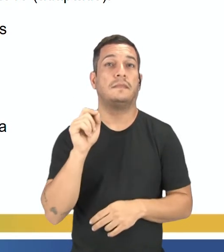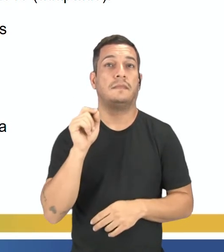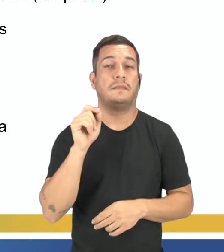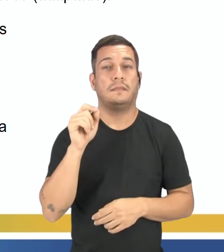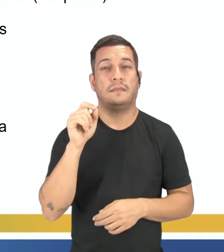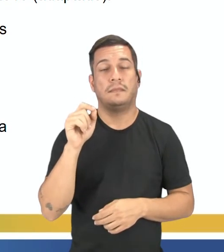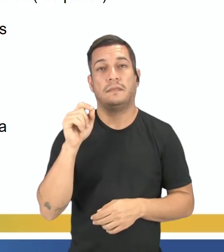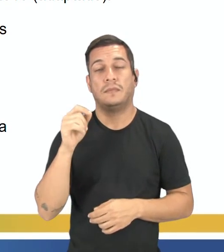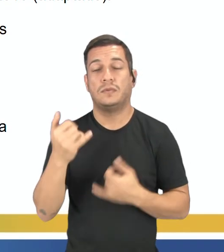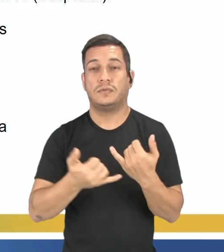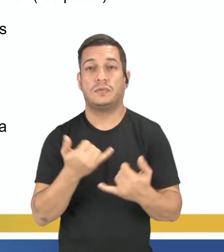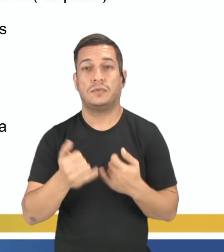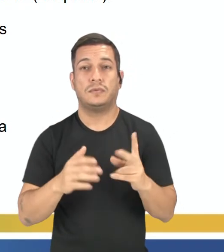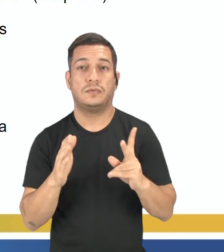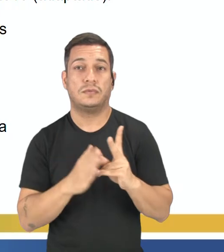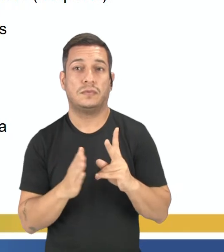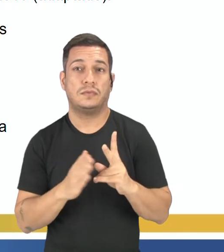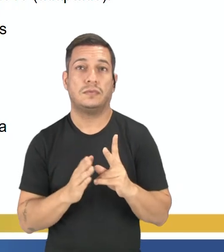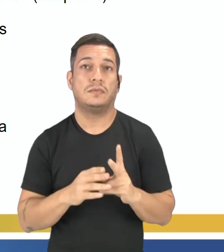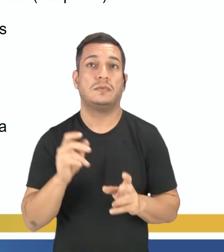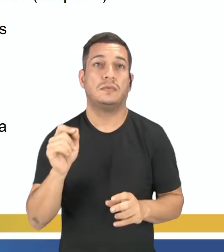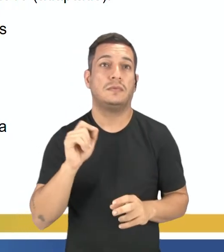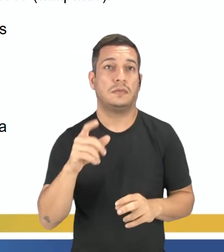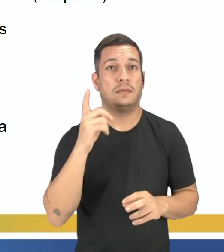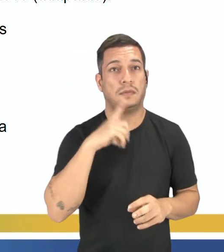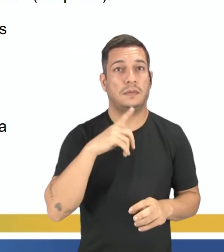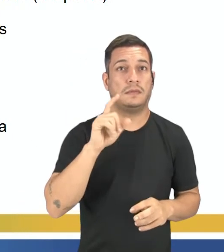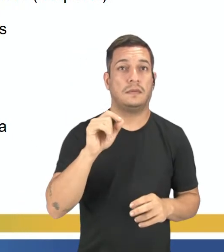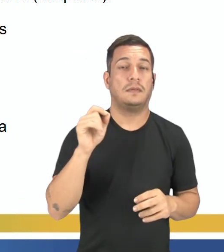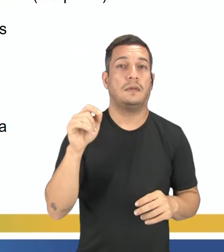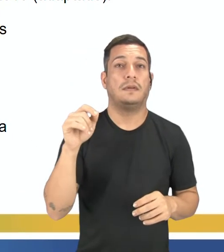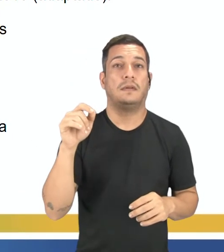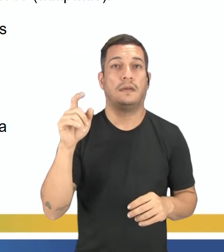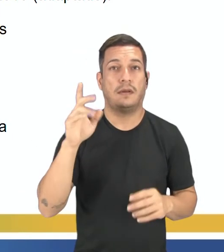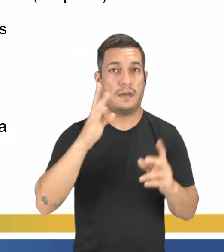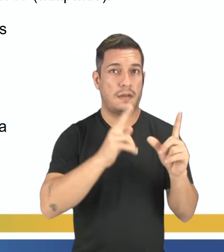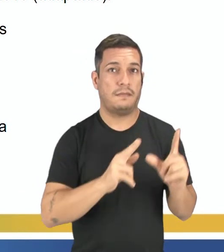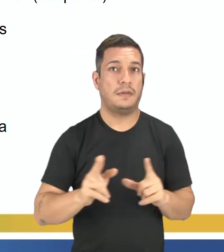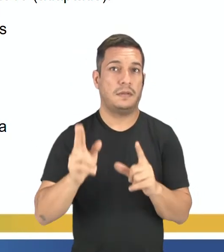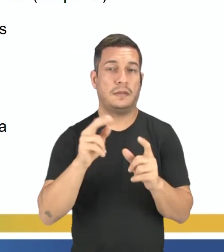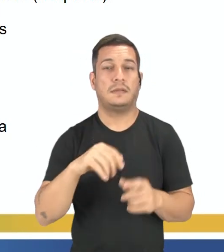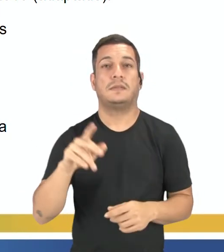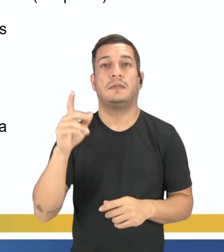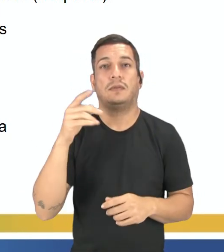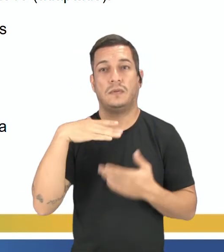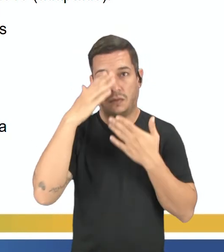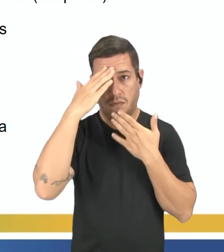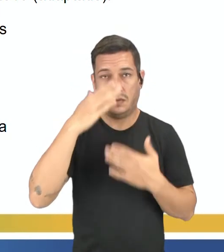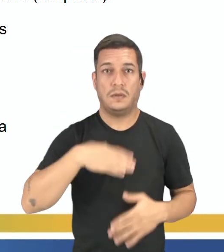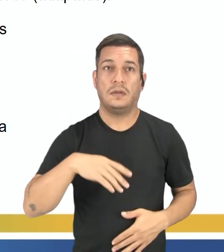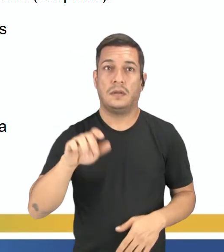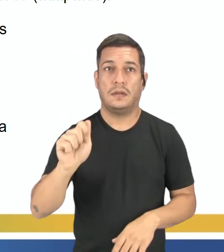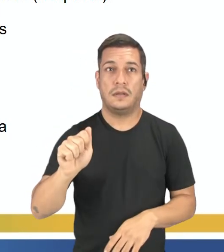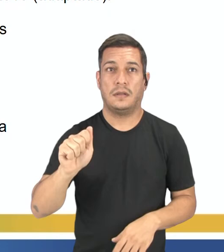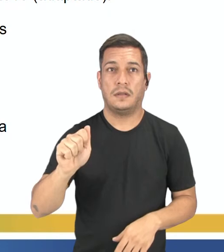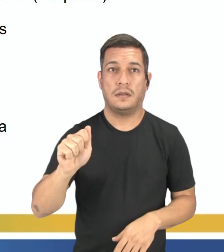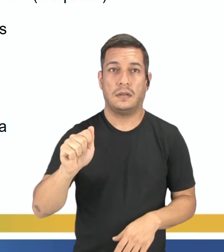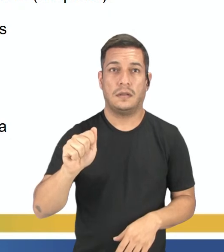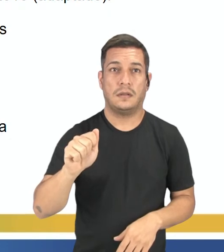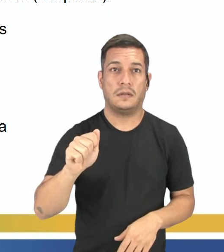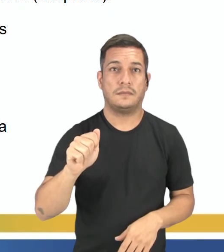elementos tradicionais e modernos dos jogos dos povos indígenas desencadeou a padronização de pinturas e adornos corporais.